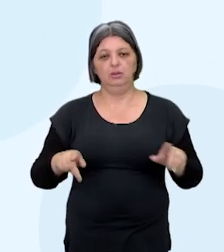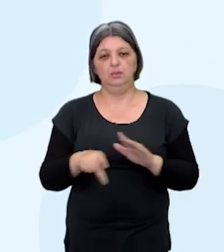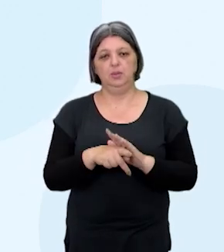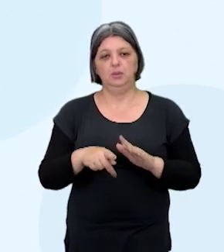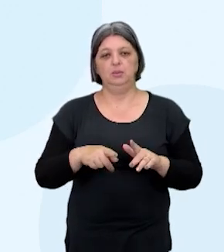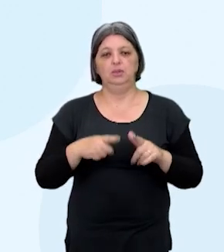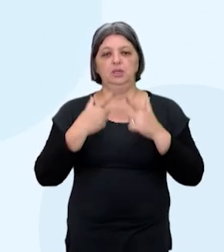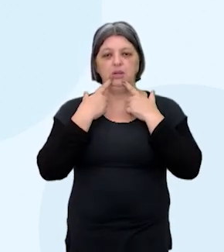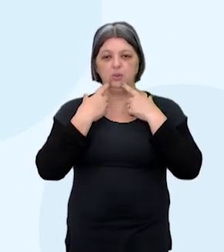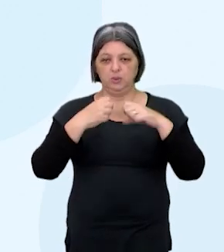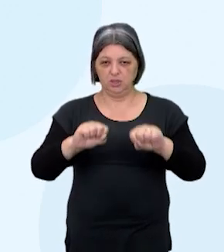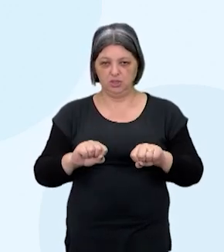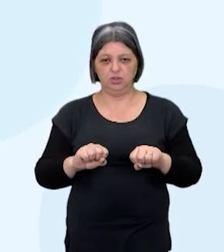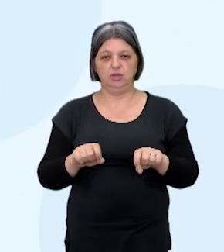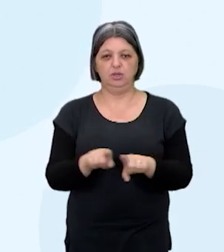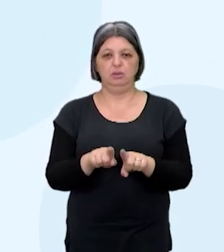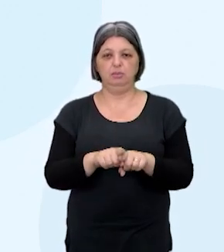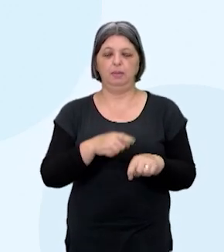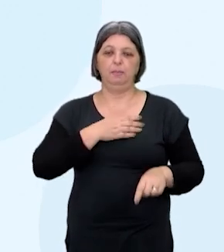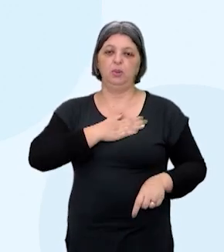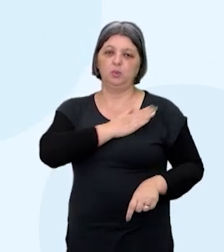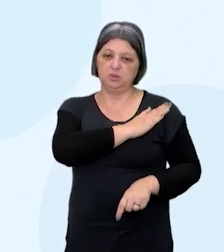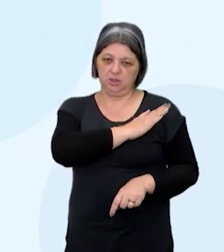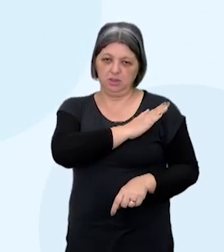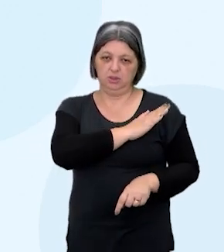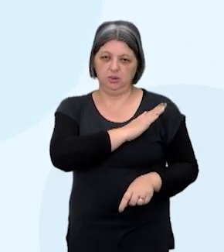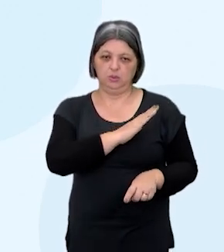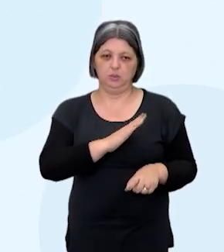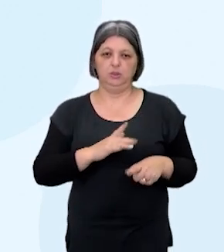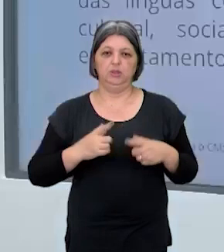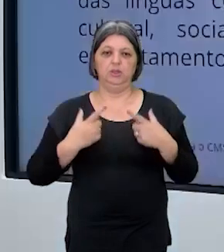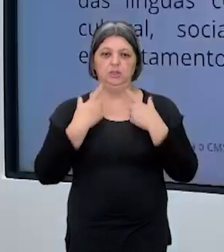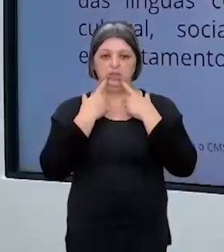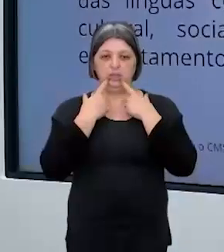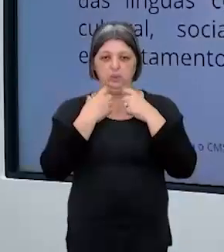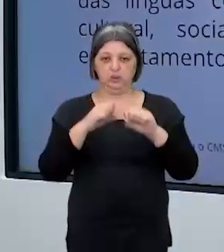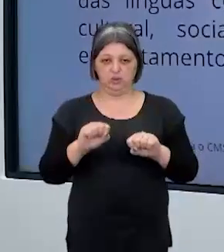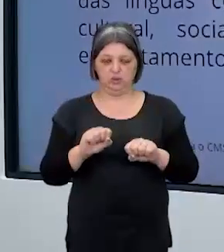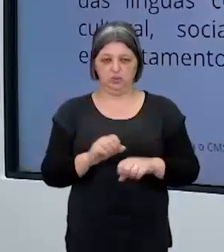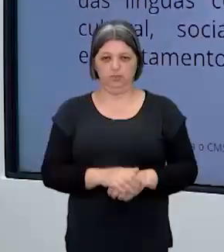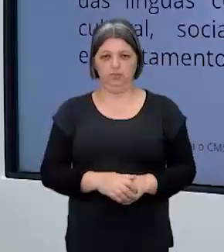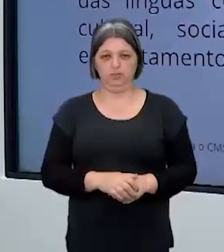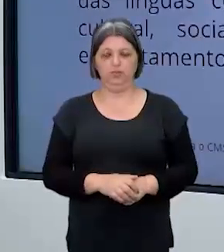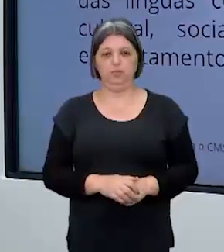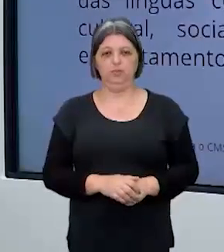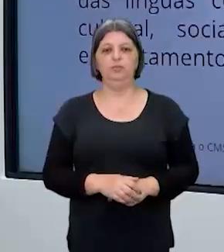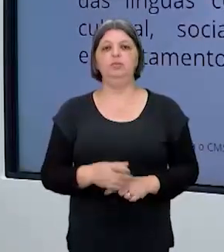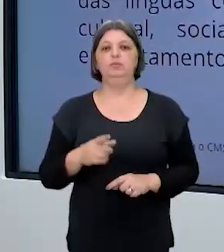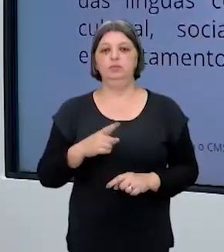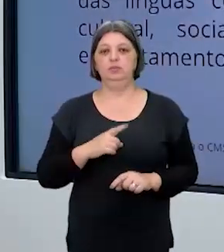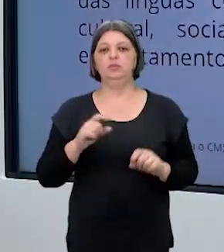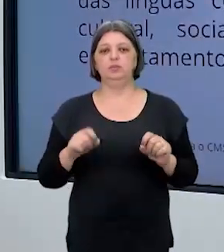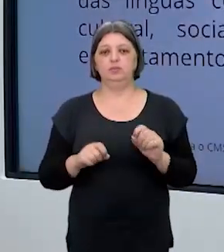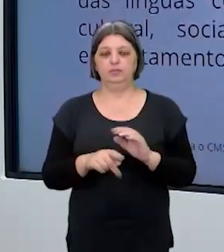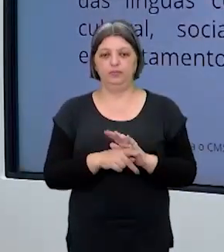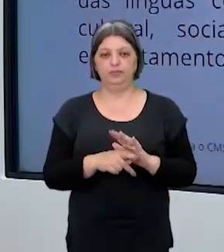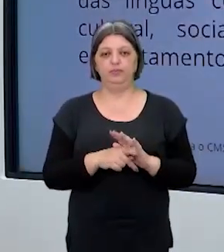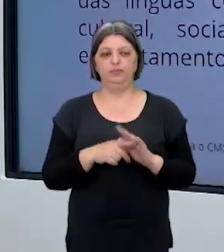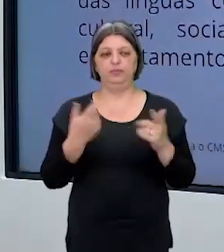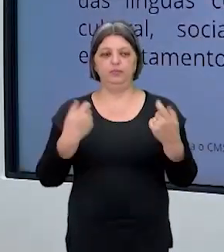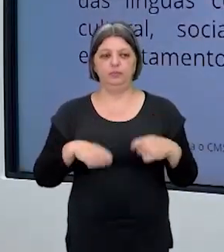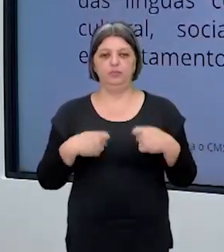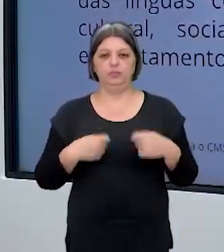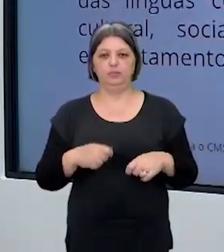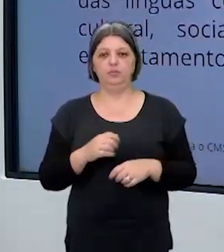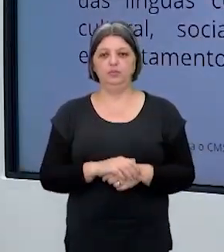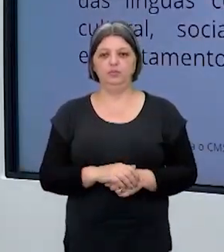linguístico. Antes de eu terminar a leitura aí para vocês, estão lembrando, né, que nessa atividade vocês devem aí, a partir do que nós pesquisamos,